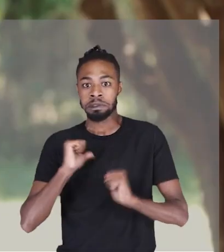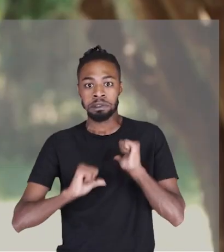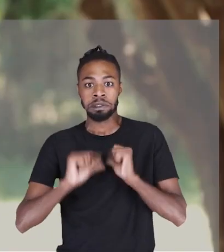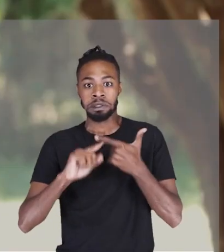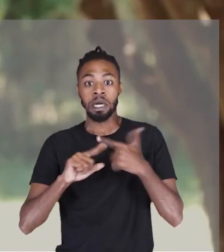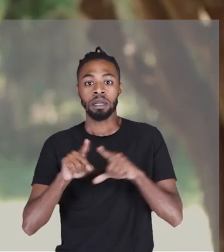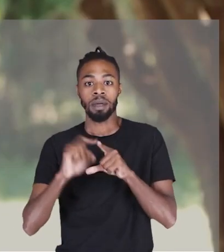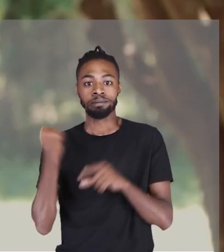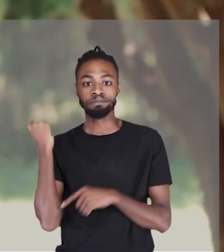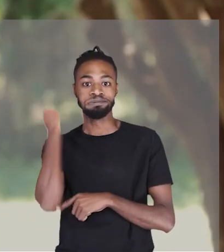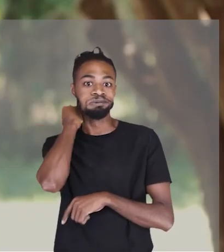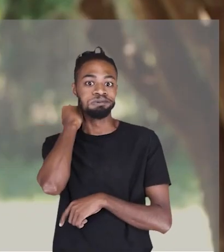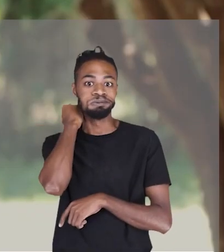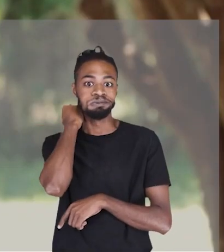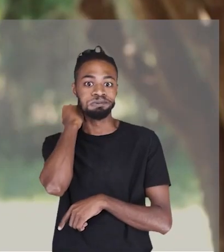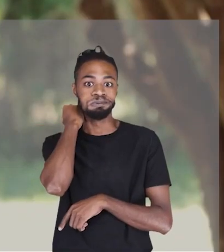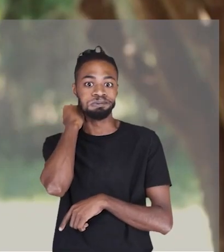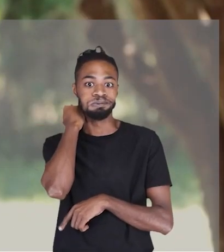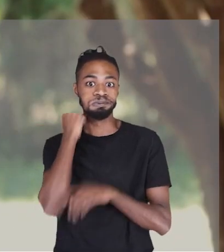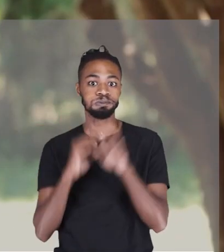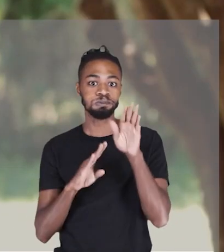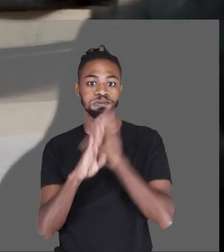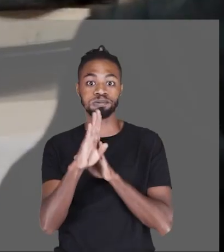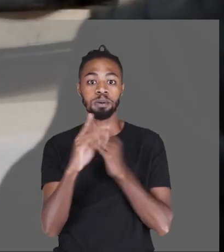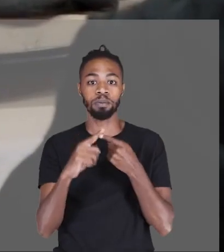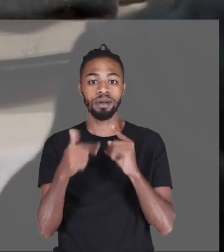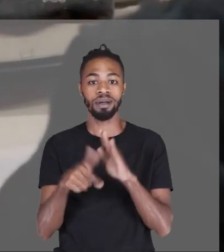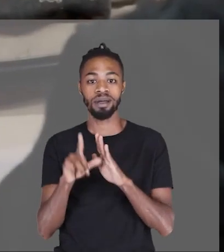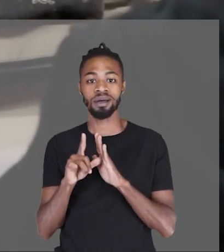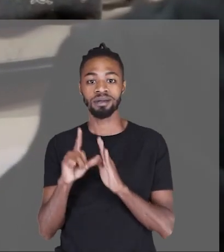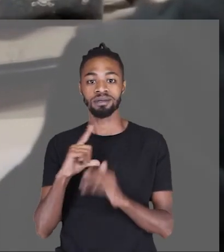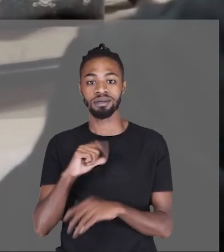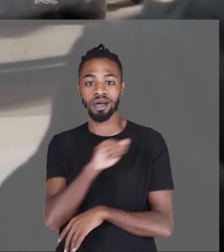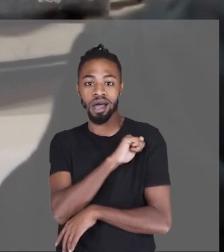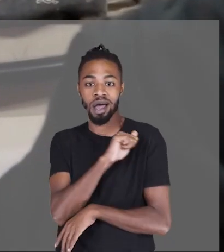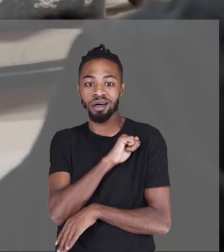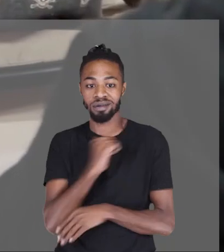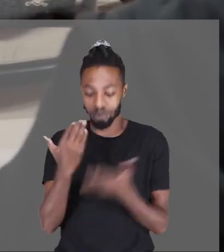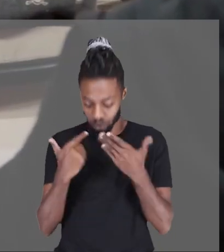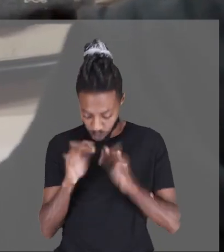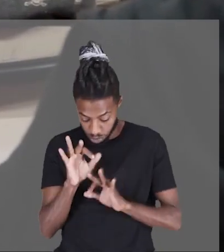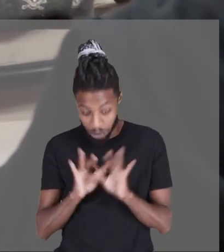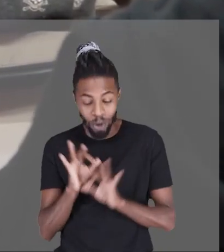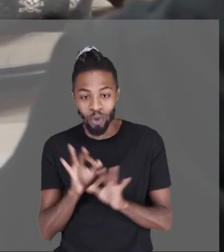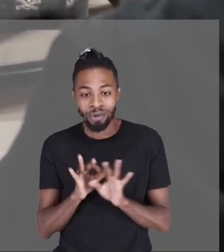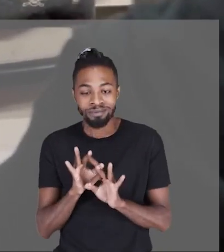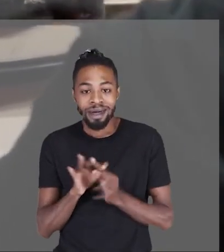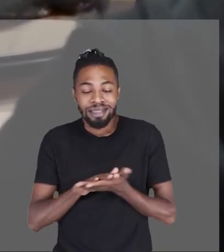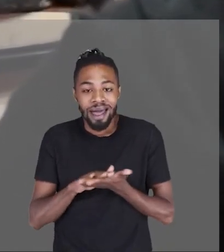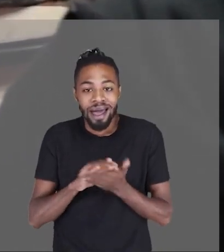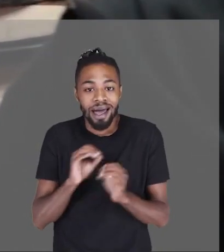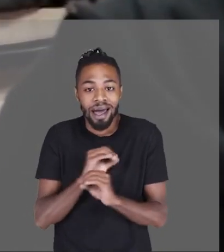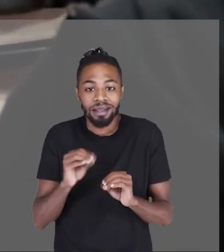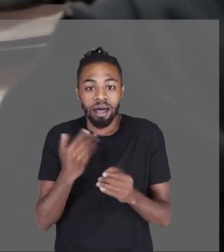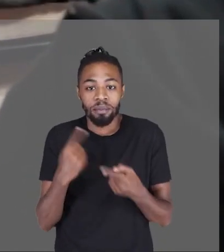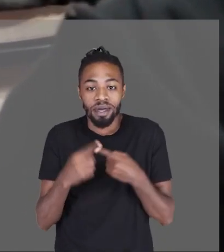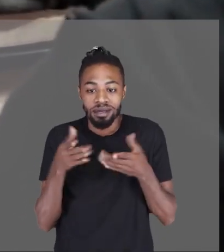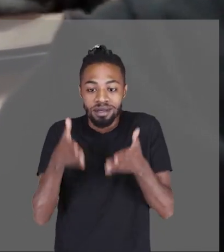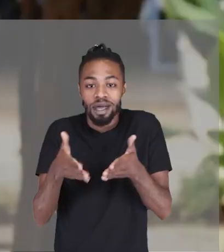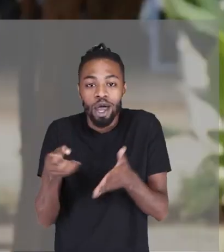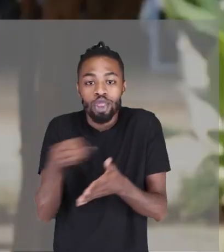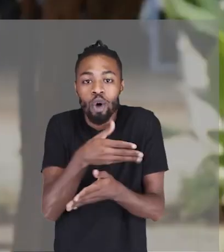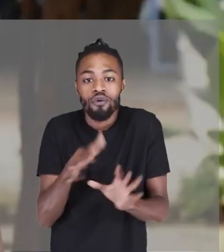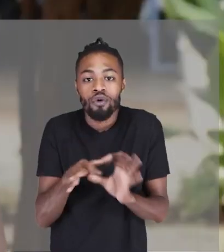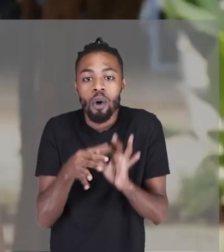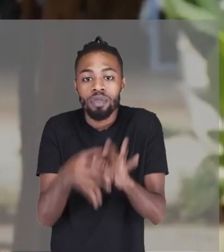e isso traz junto ansiedade, traz junto estresse, sem que, na maioria das vezes, haja preparo para esse novo